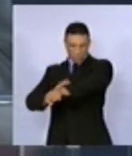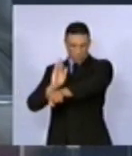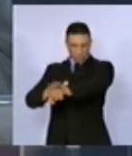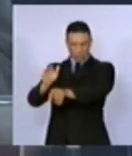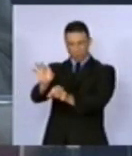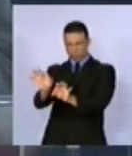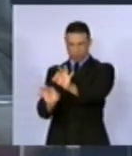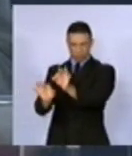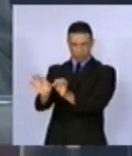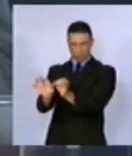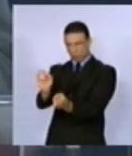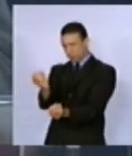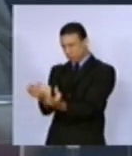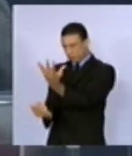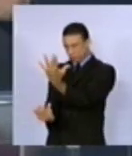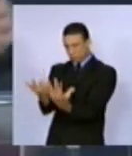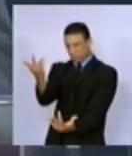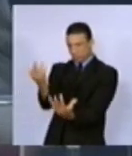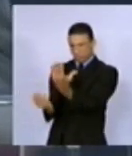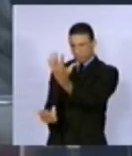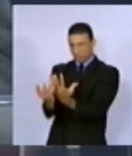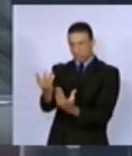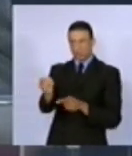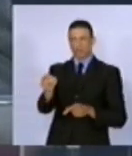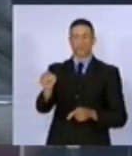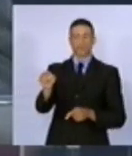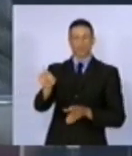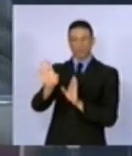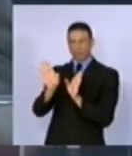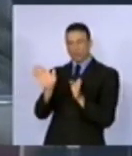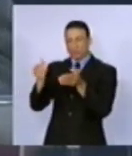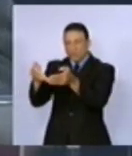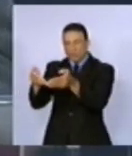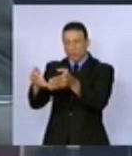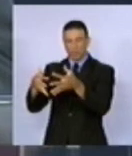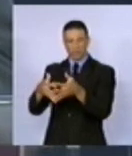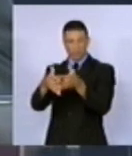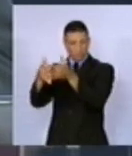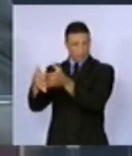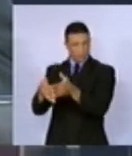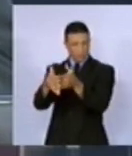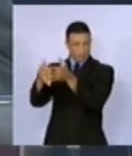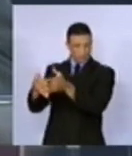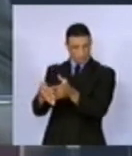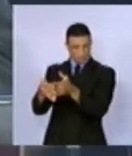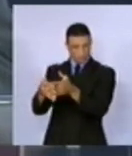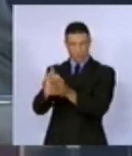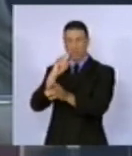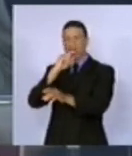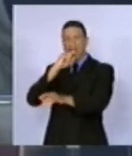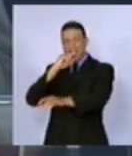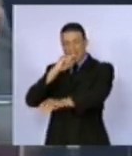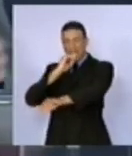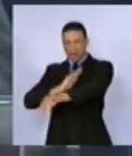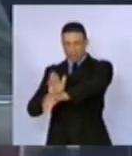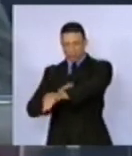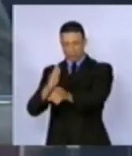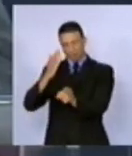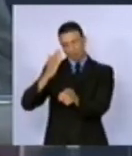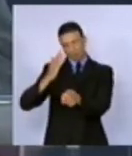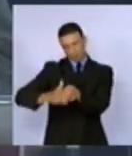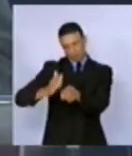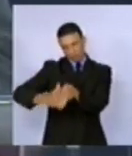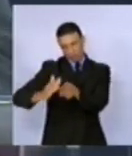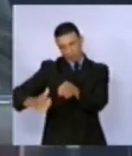é de forma a colheita mecanizada com cana crua então isso trouxe algum